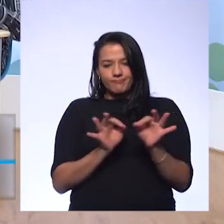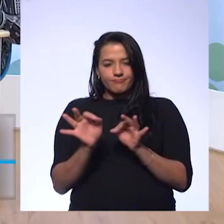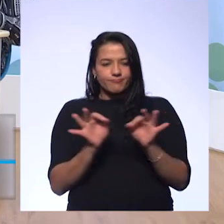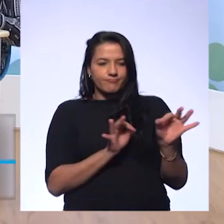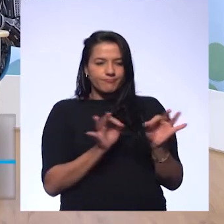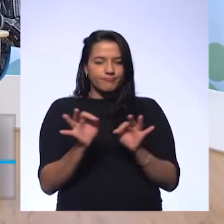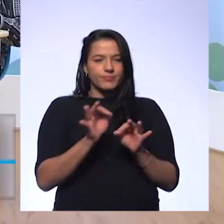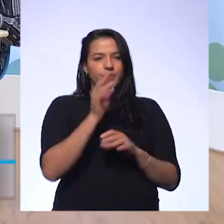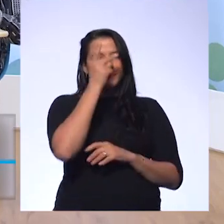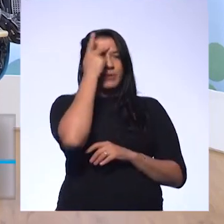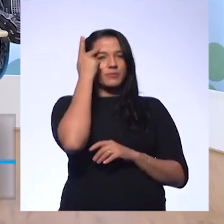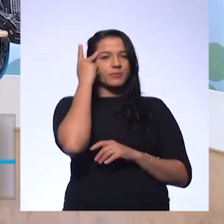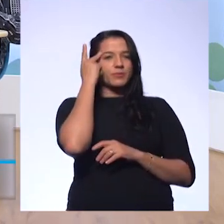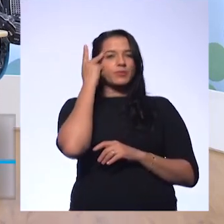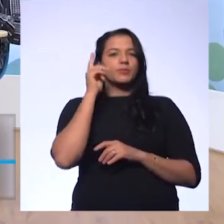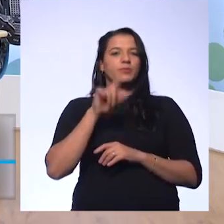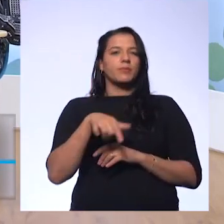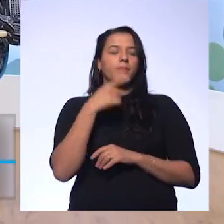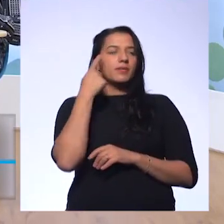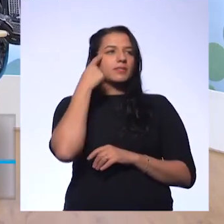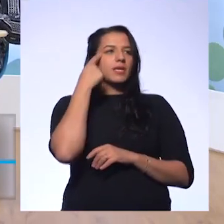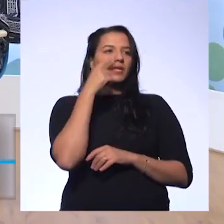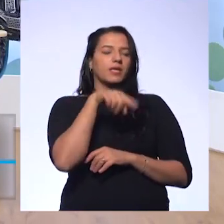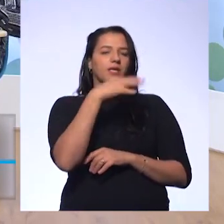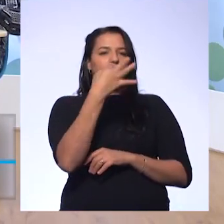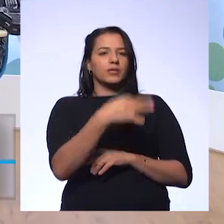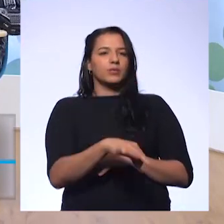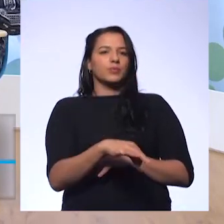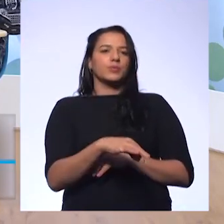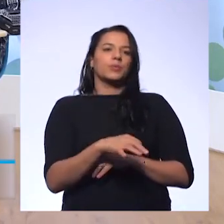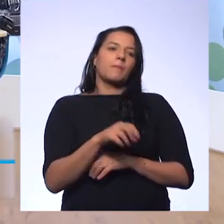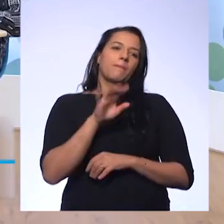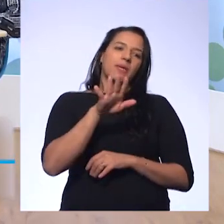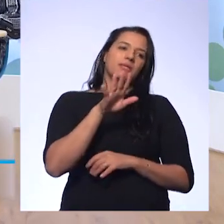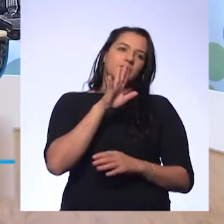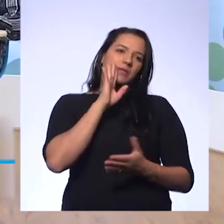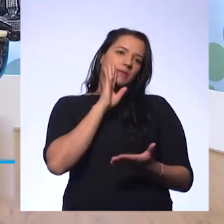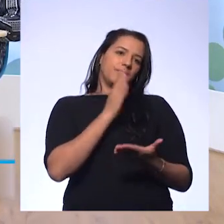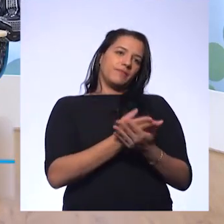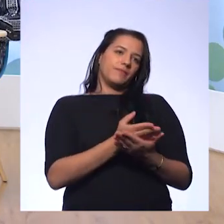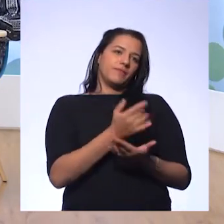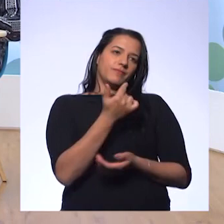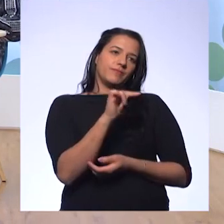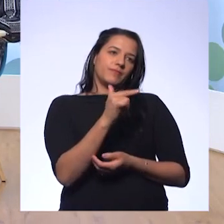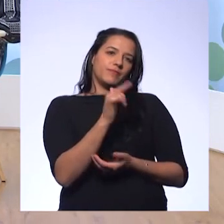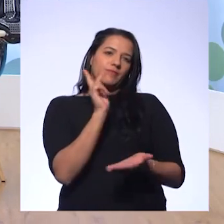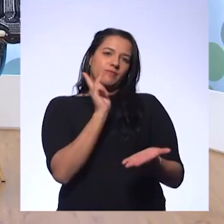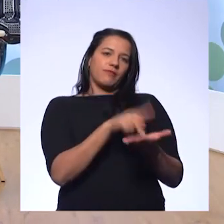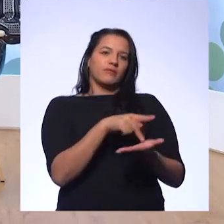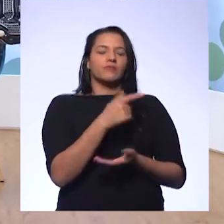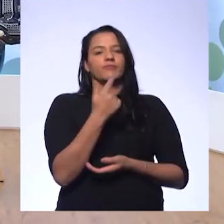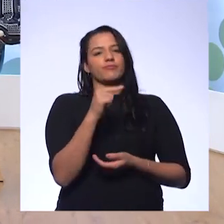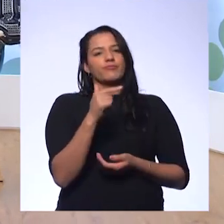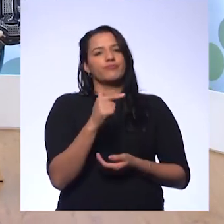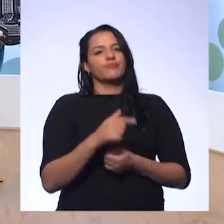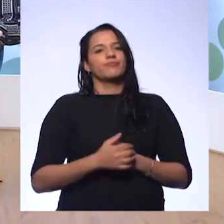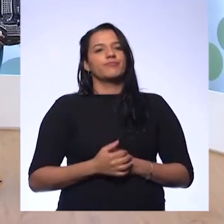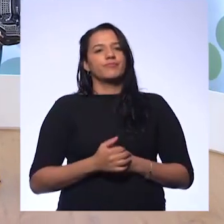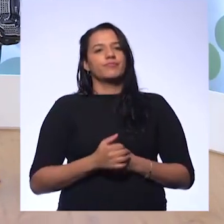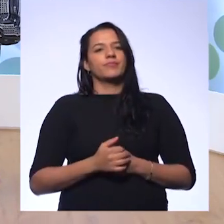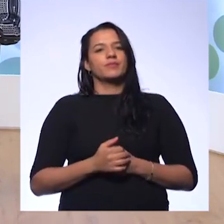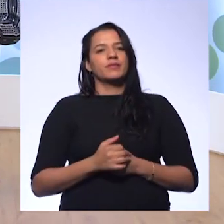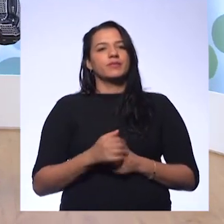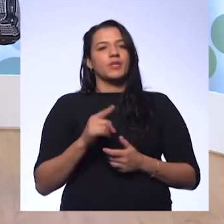e justo, quando essa não era a verdadeira intenção de Getúlio. Então, olha como